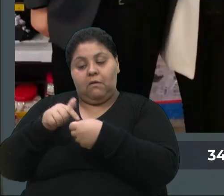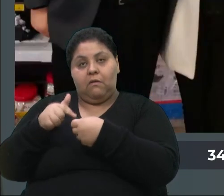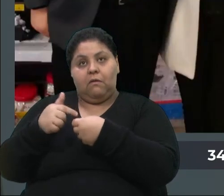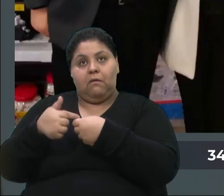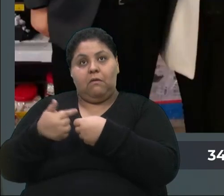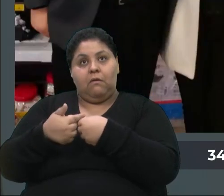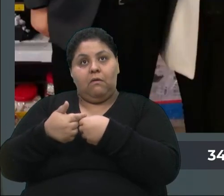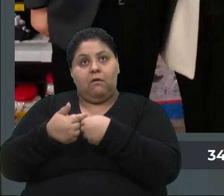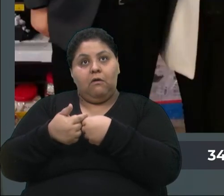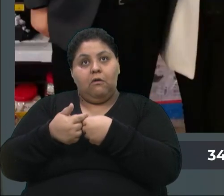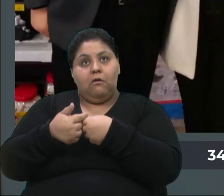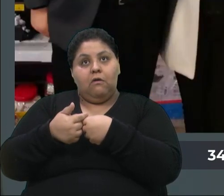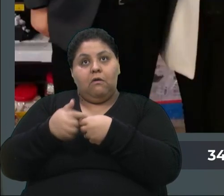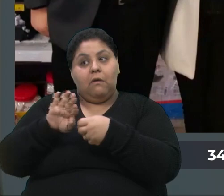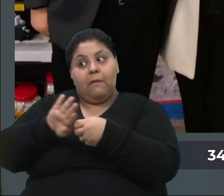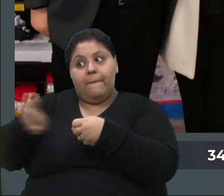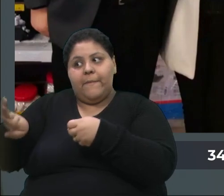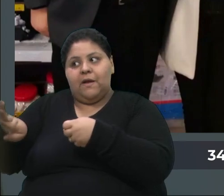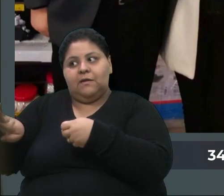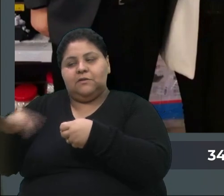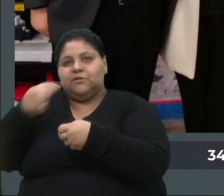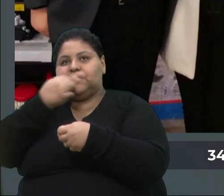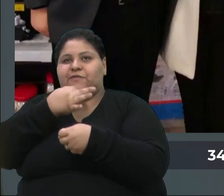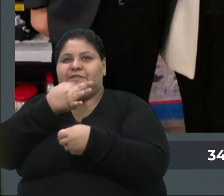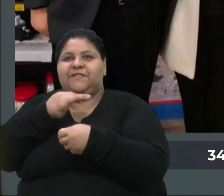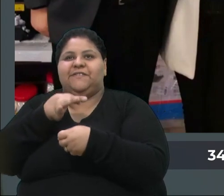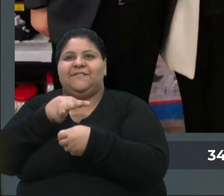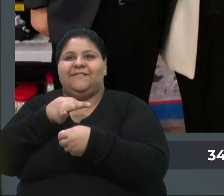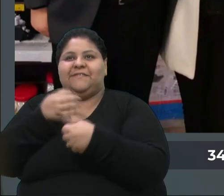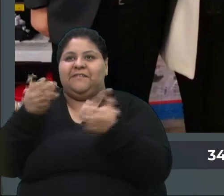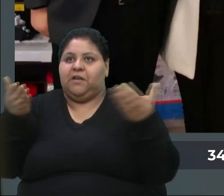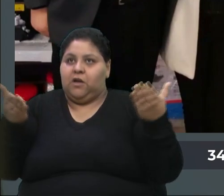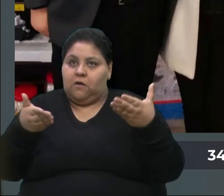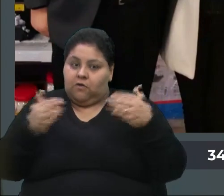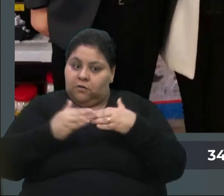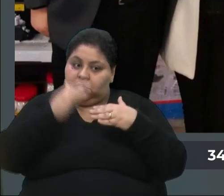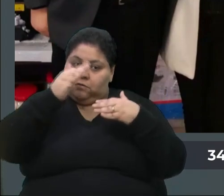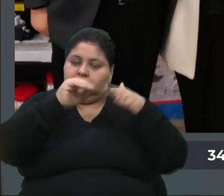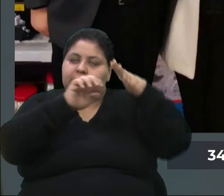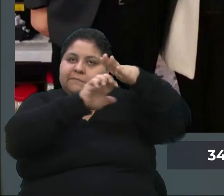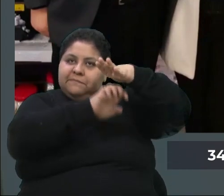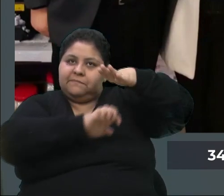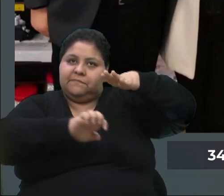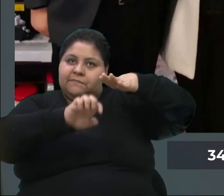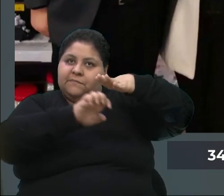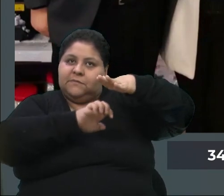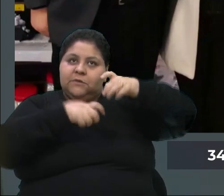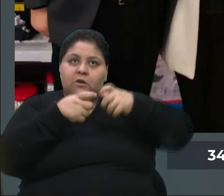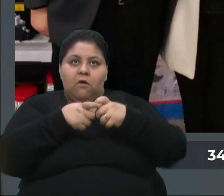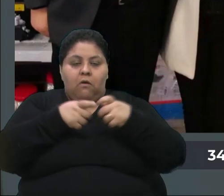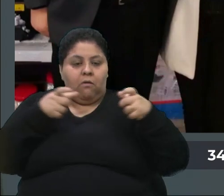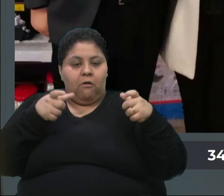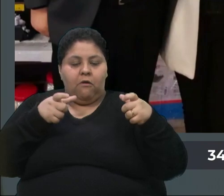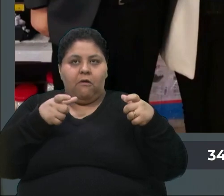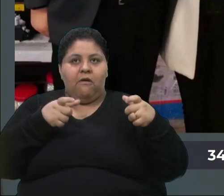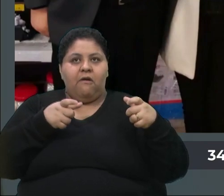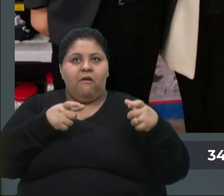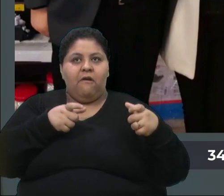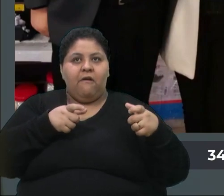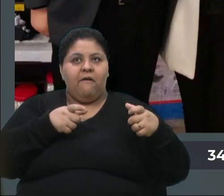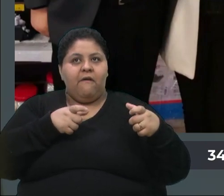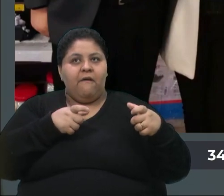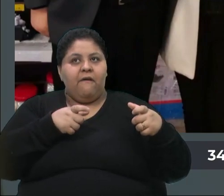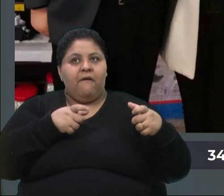de Caxias. Hoje, as maiores empresas, o maior segmento hoje,